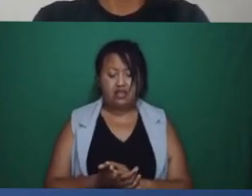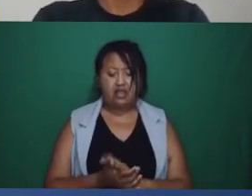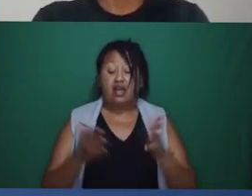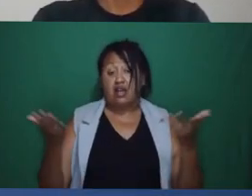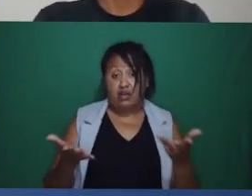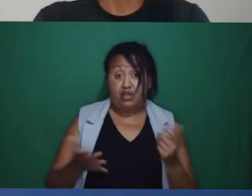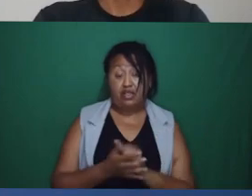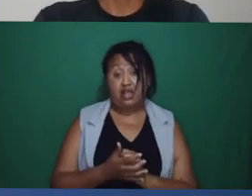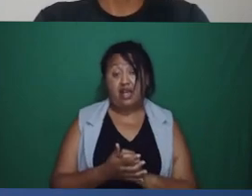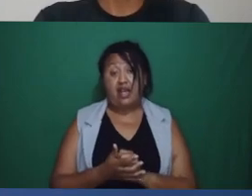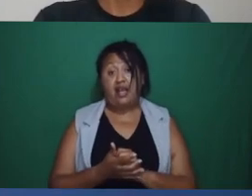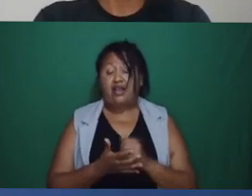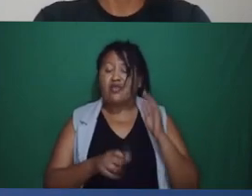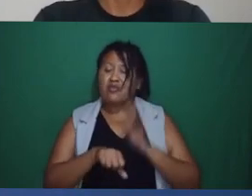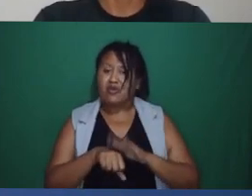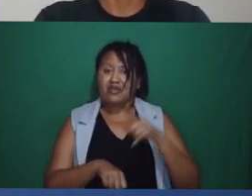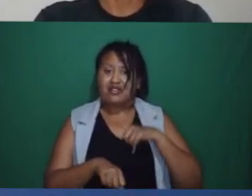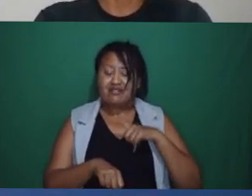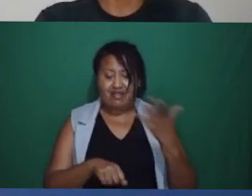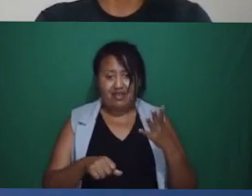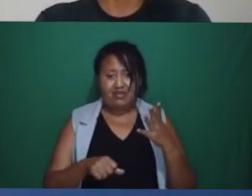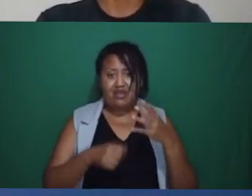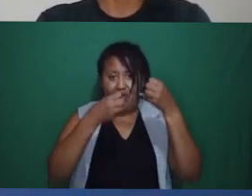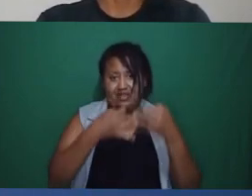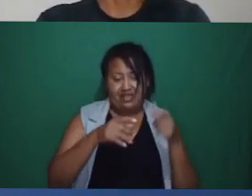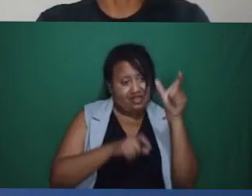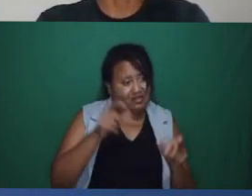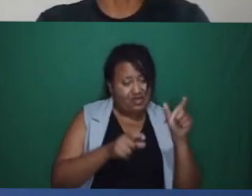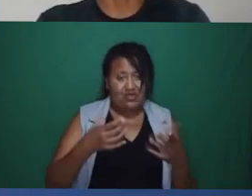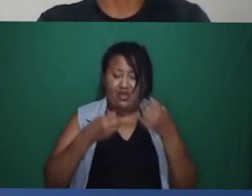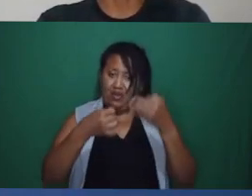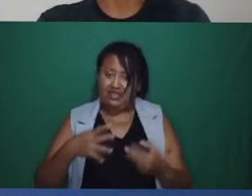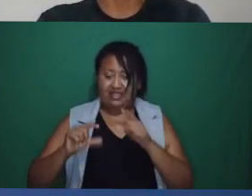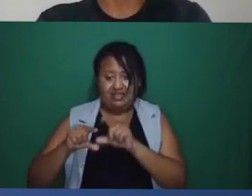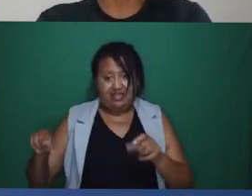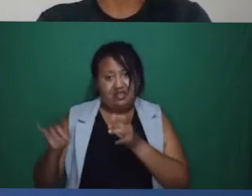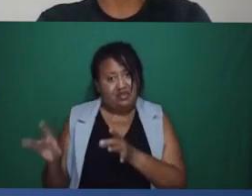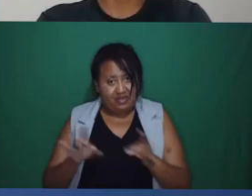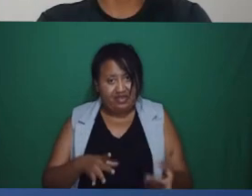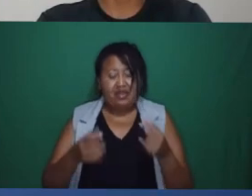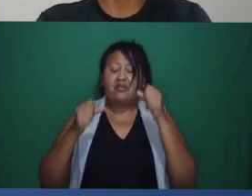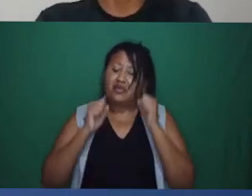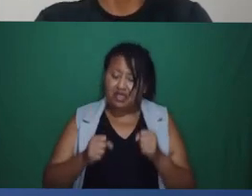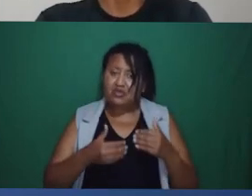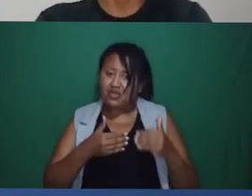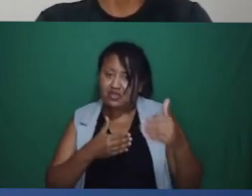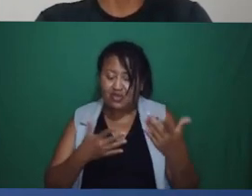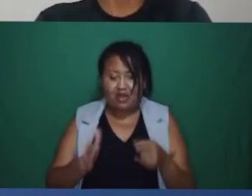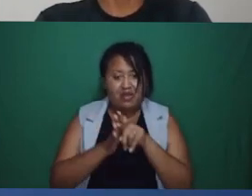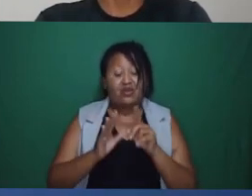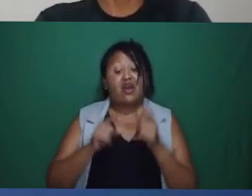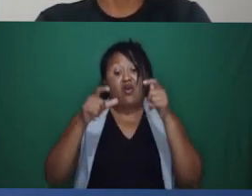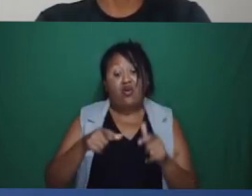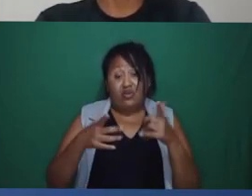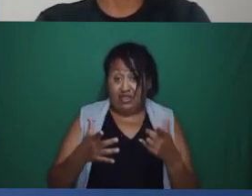agora a partir do momento em que temos o total de pessoas e o total de belezas nós poderemos continuar a questão onde ele